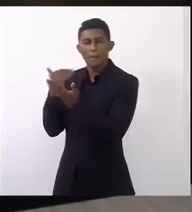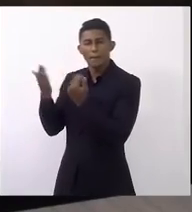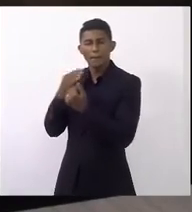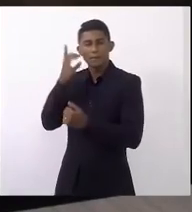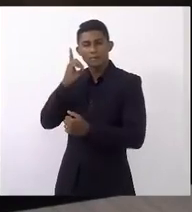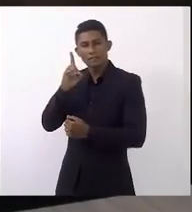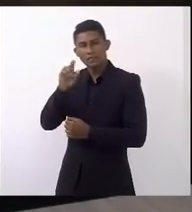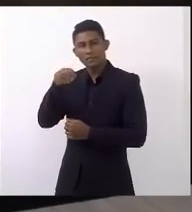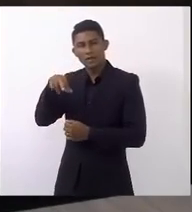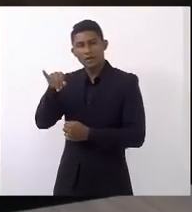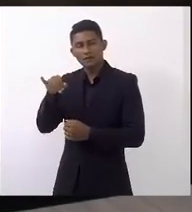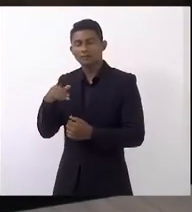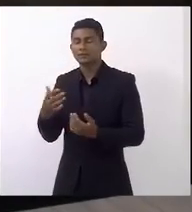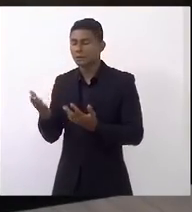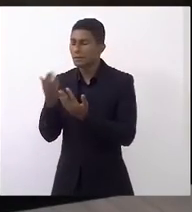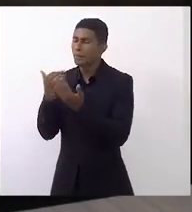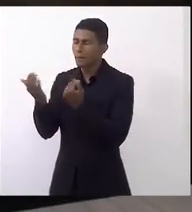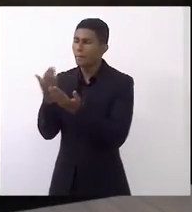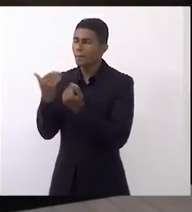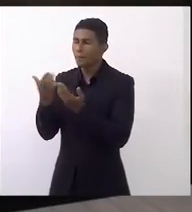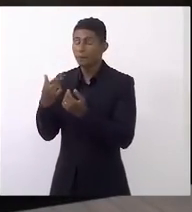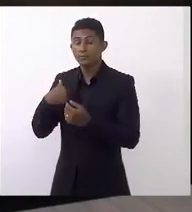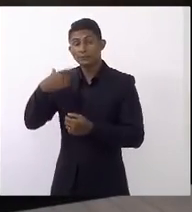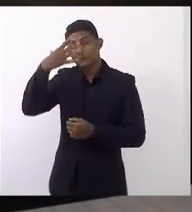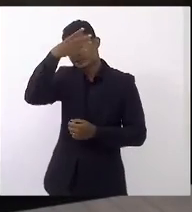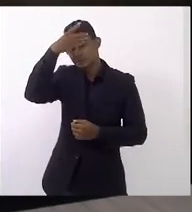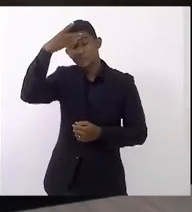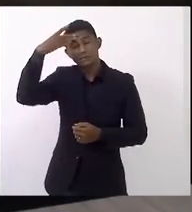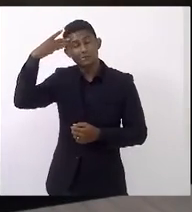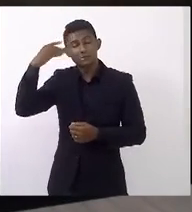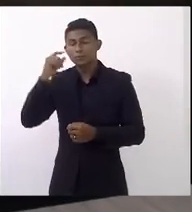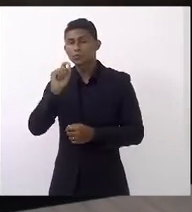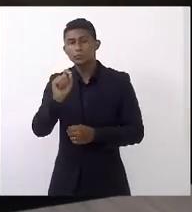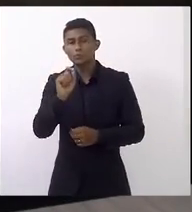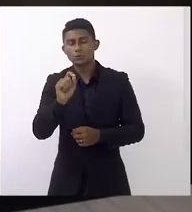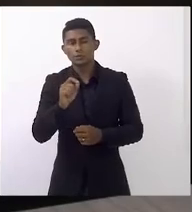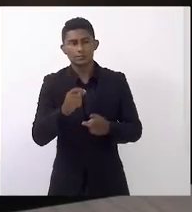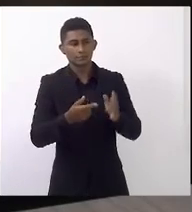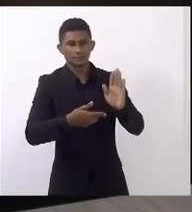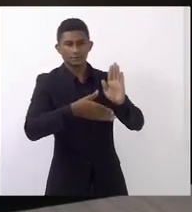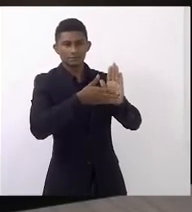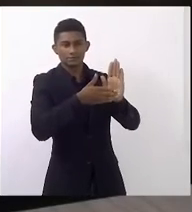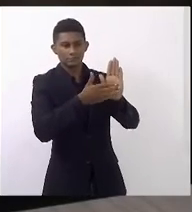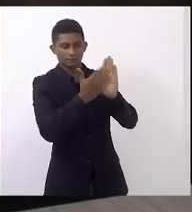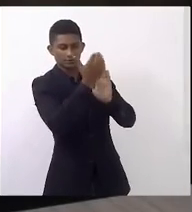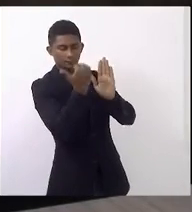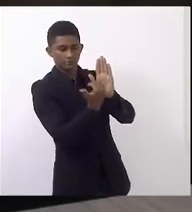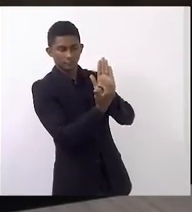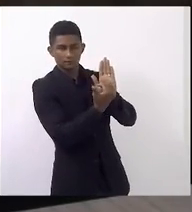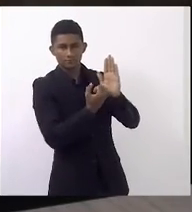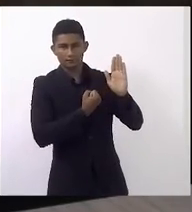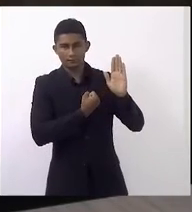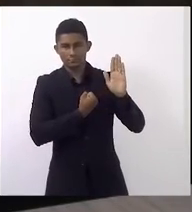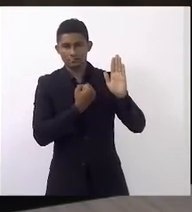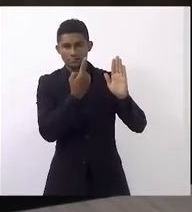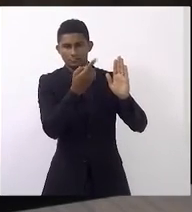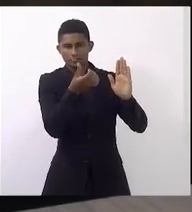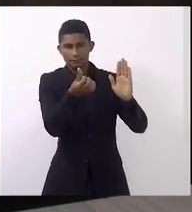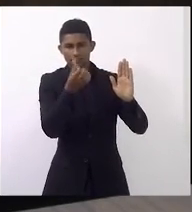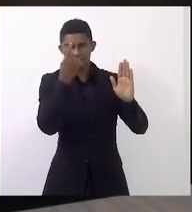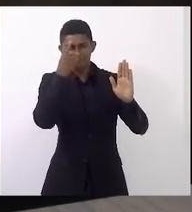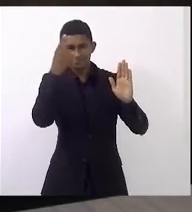deputado Márcio Galberto, e o 16º da pauta, que foi o